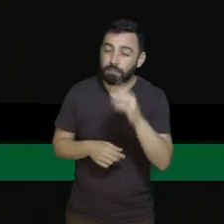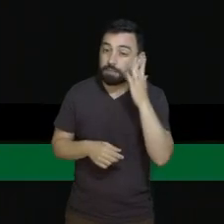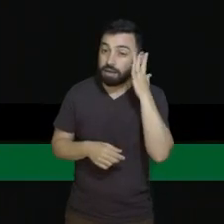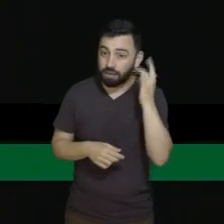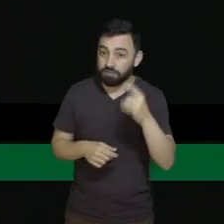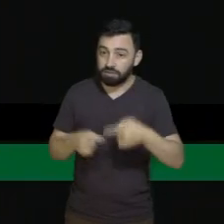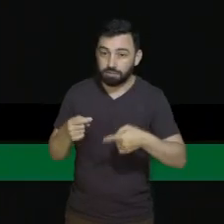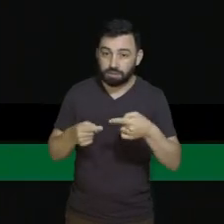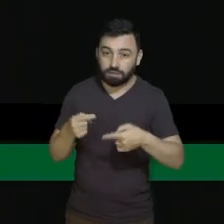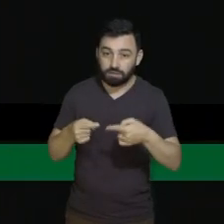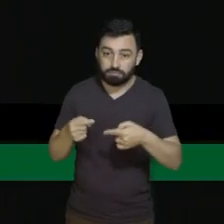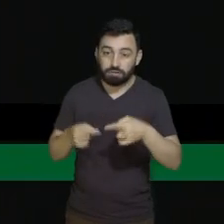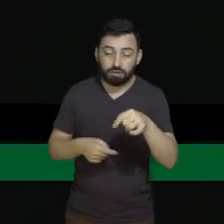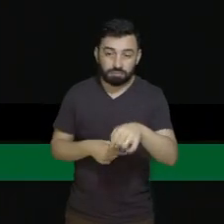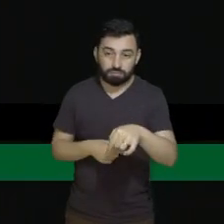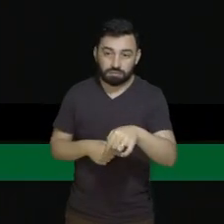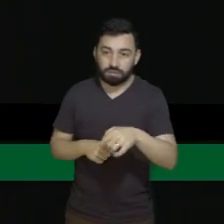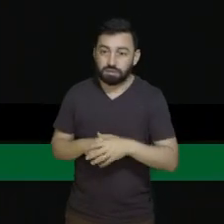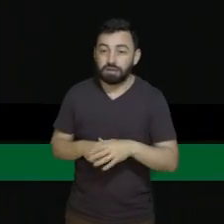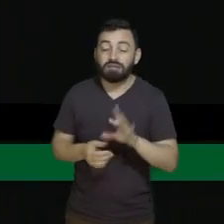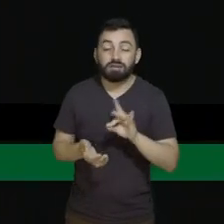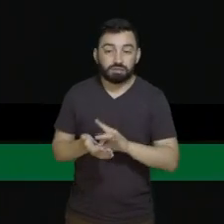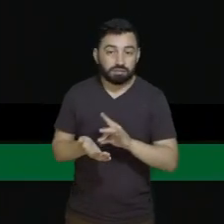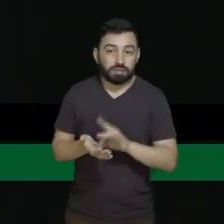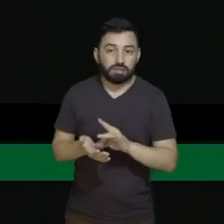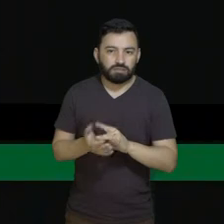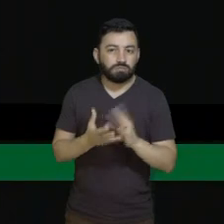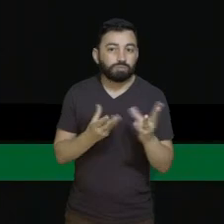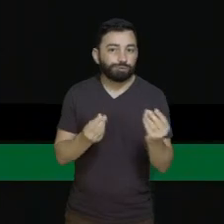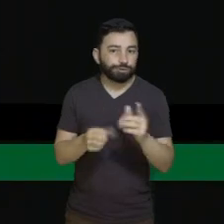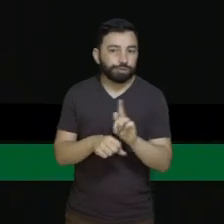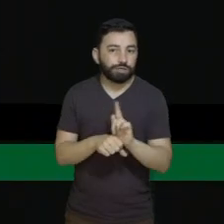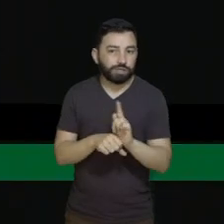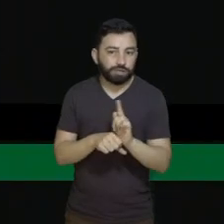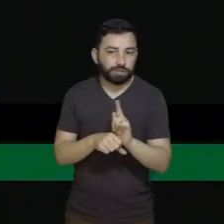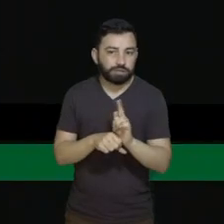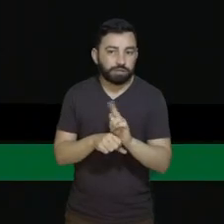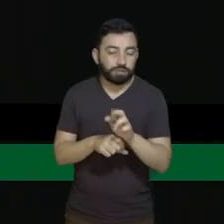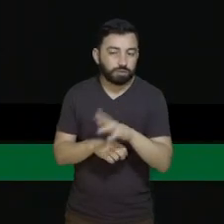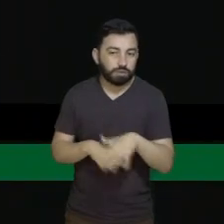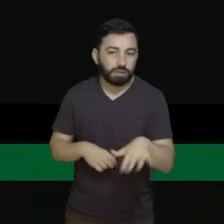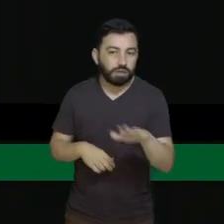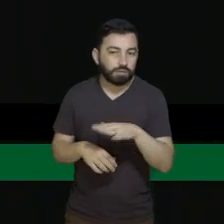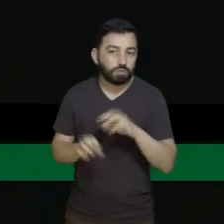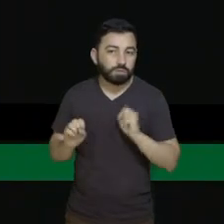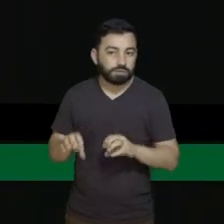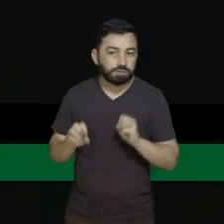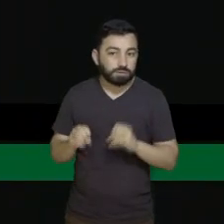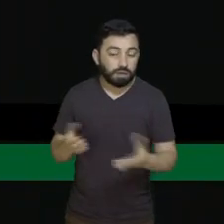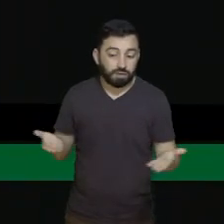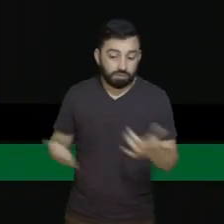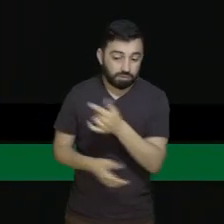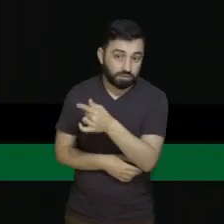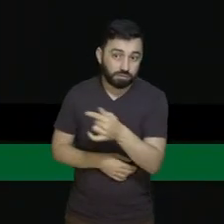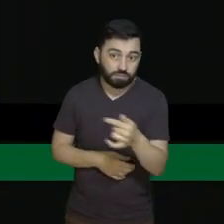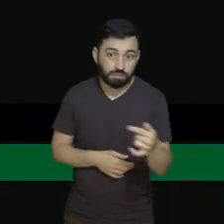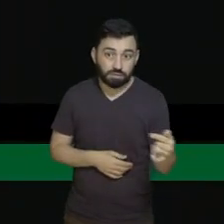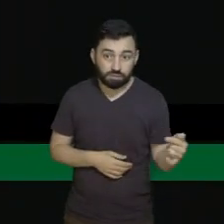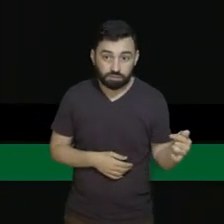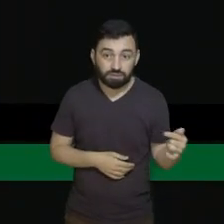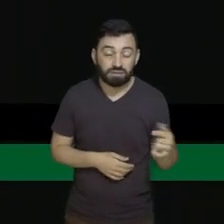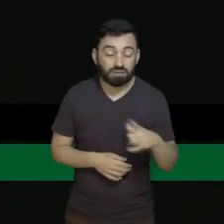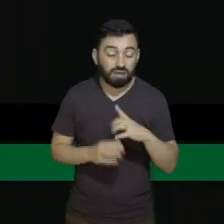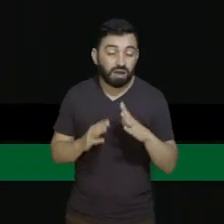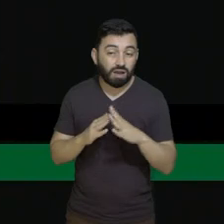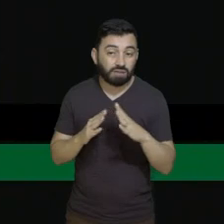Mas o fato é que vários gerentes de regionais da educação passaram esta semana nas casas